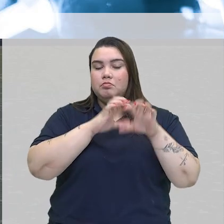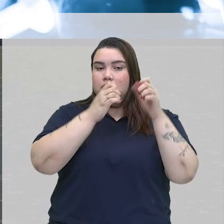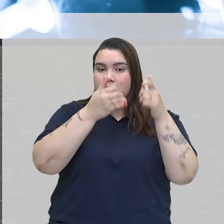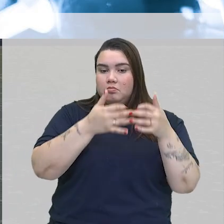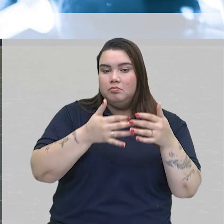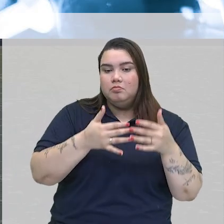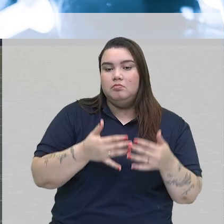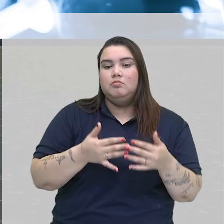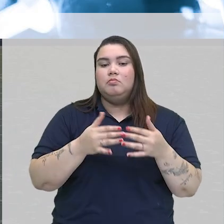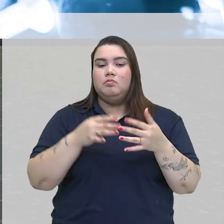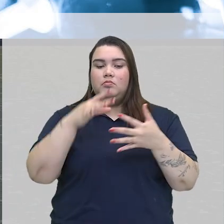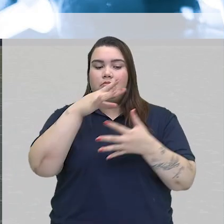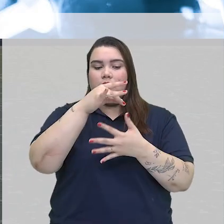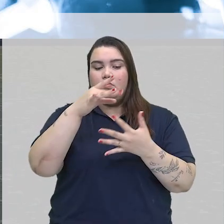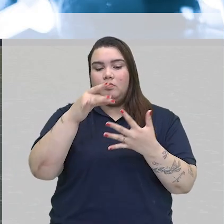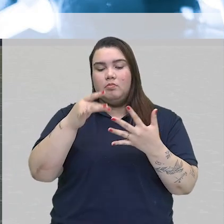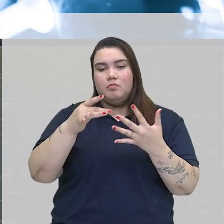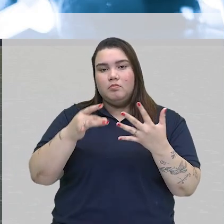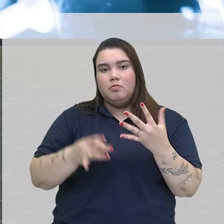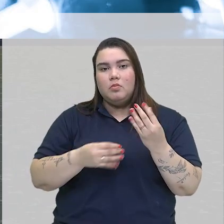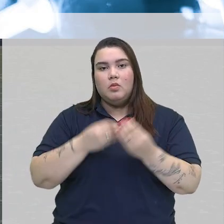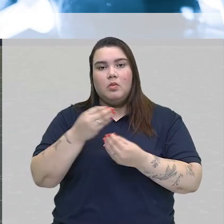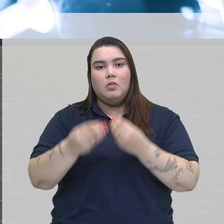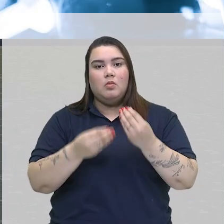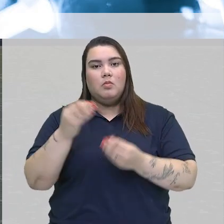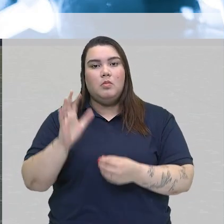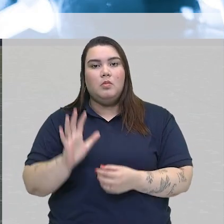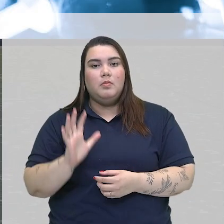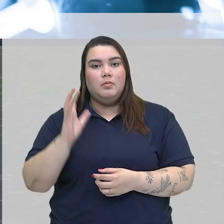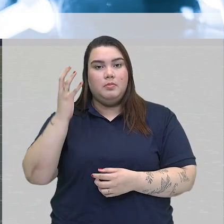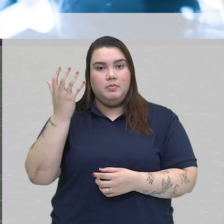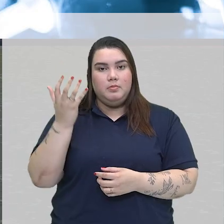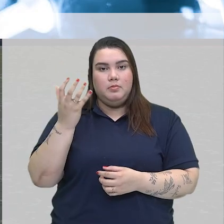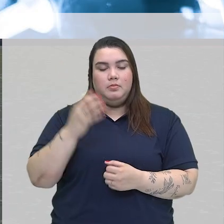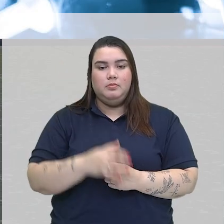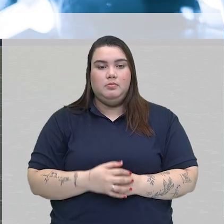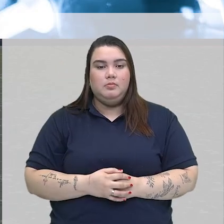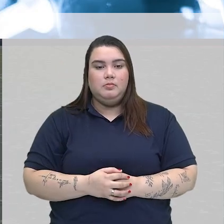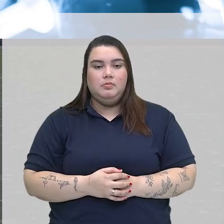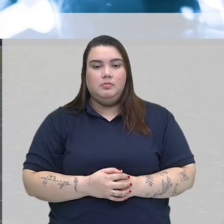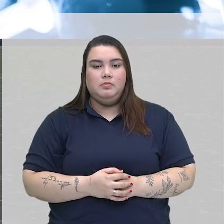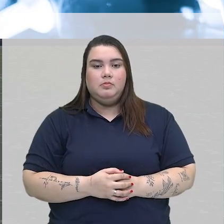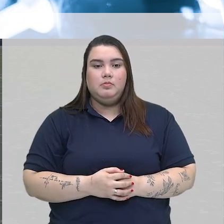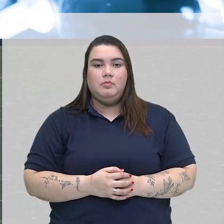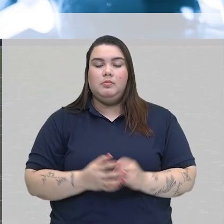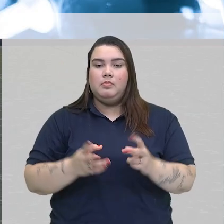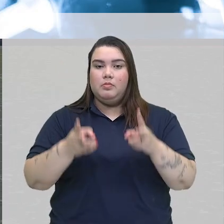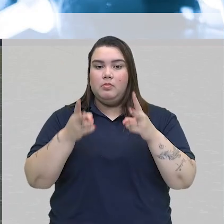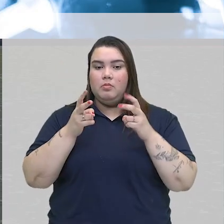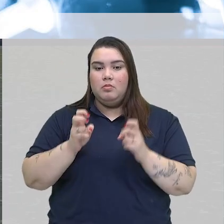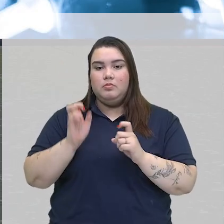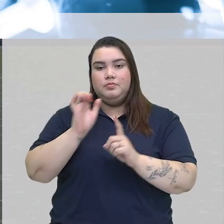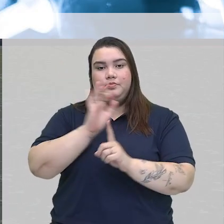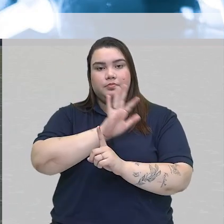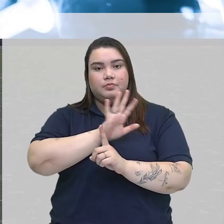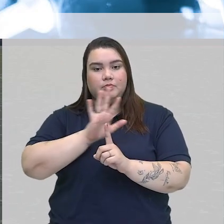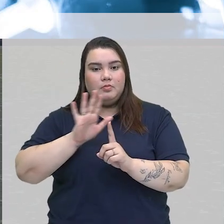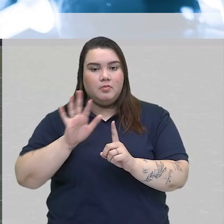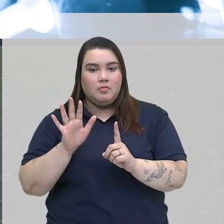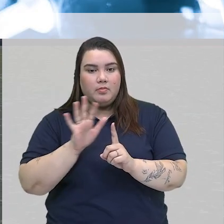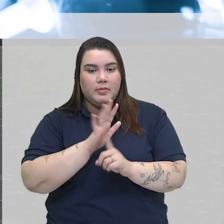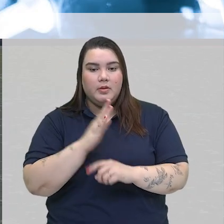podem nos explicar como cada uma delas ocorre. Observem aqui o